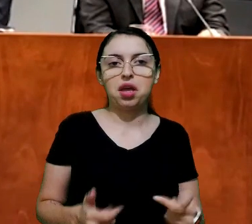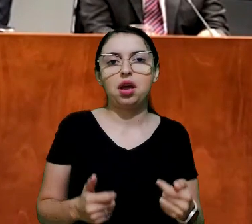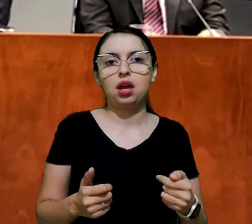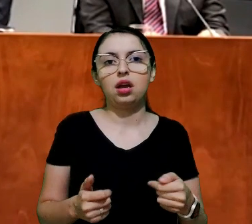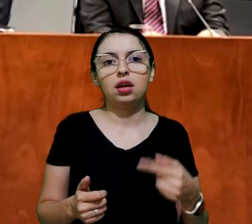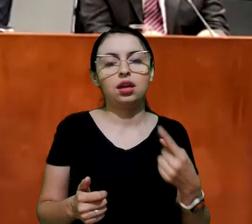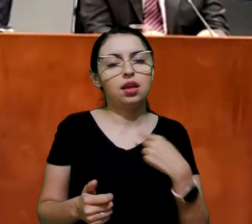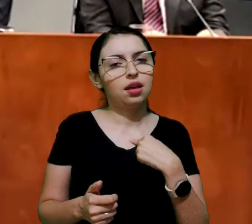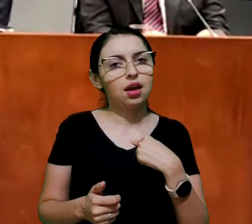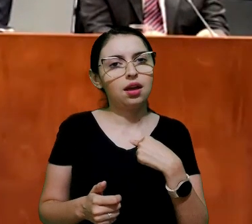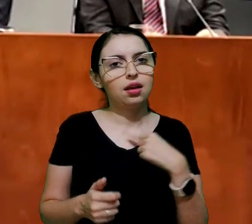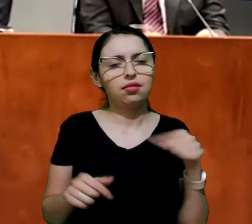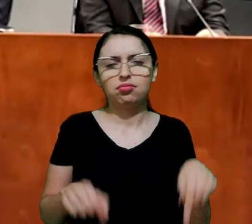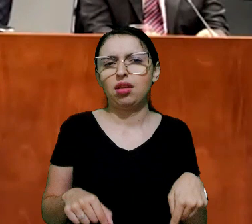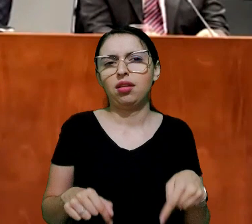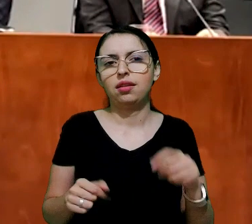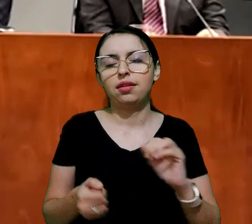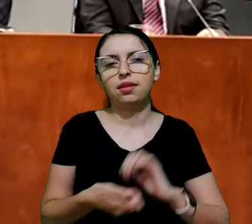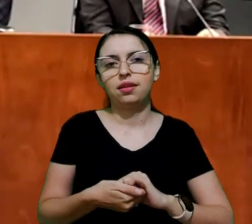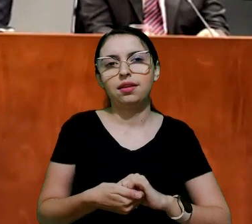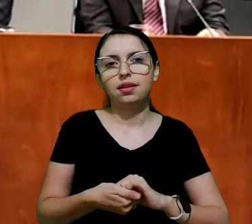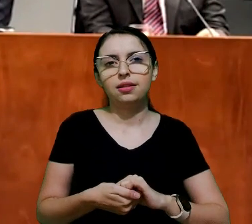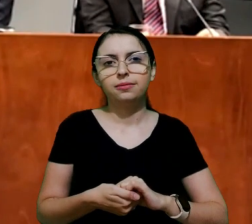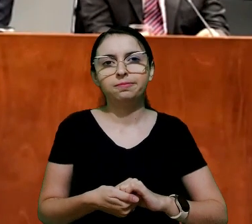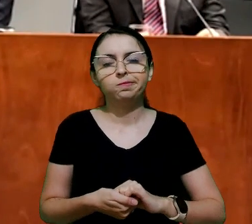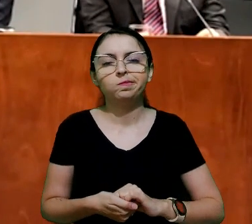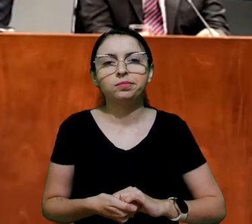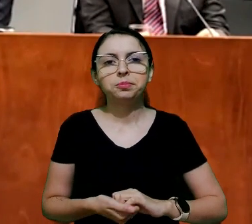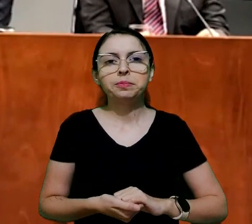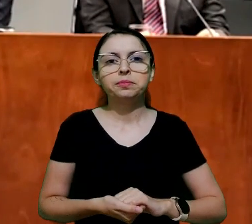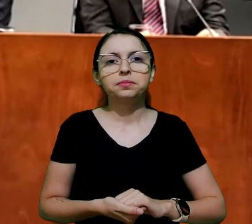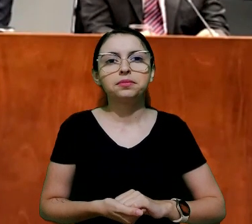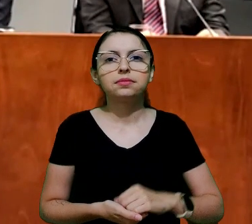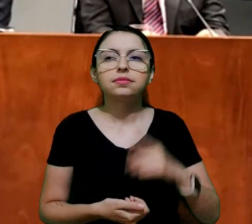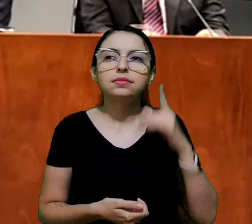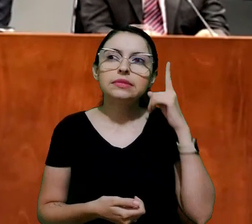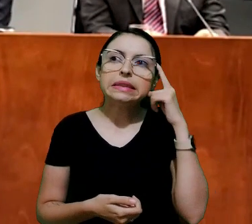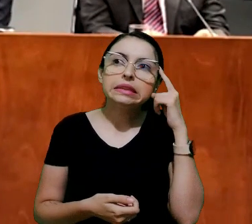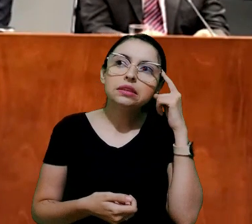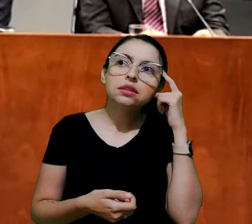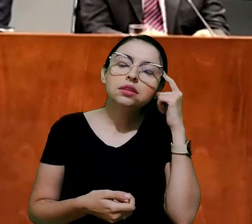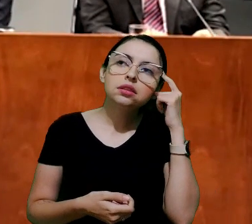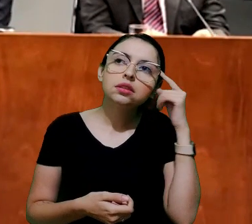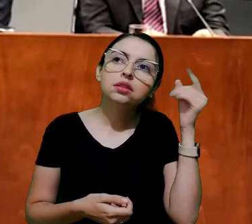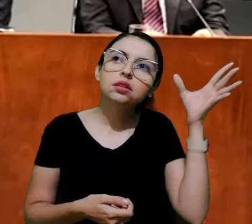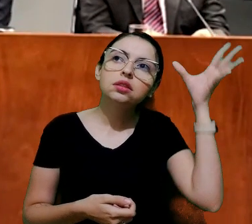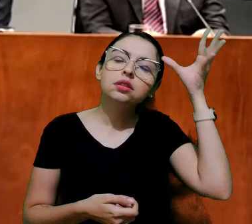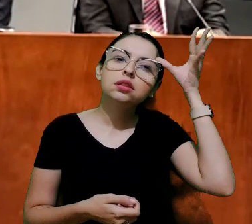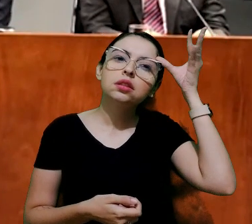tempo sem me debruçar sobre esses aspectos que estou aqui